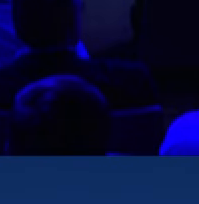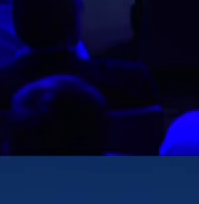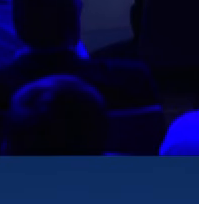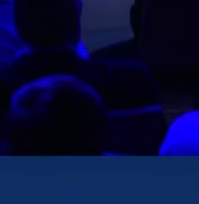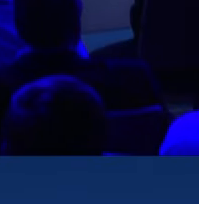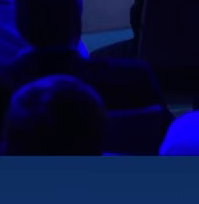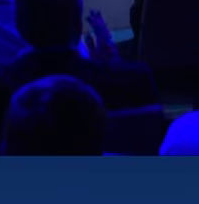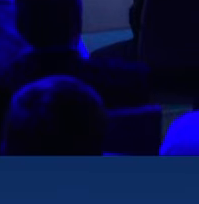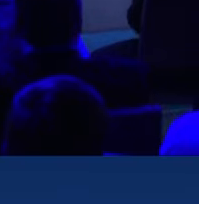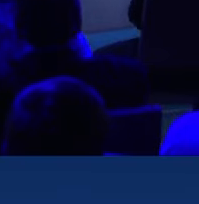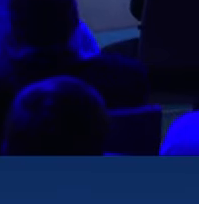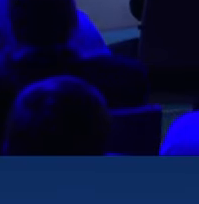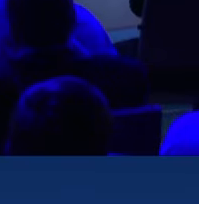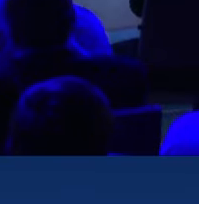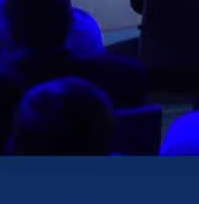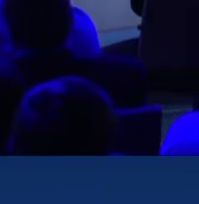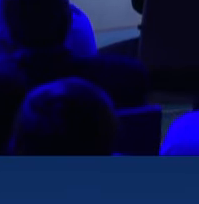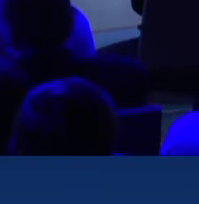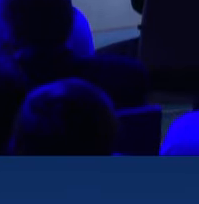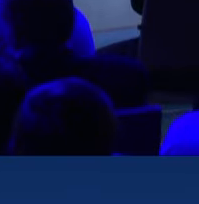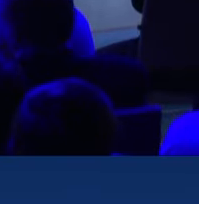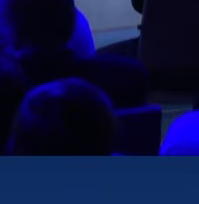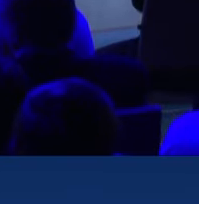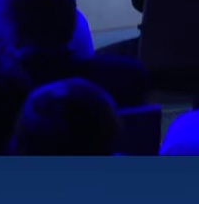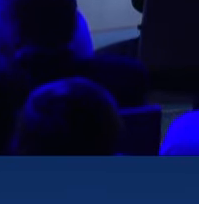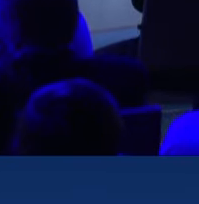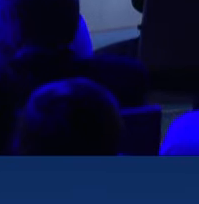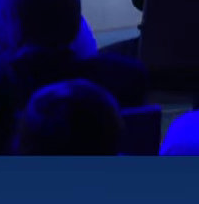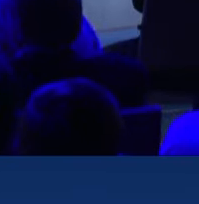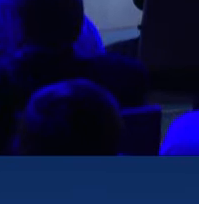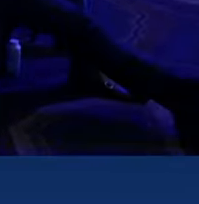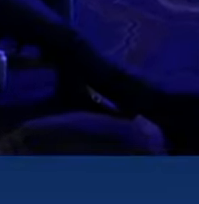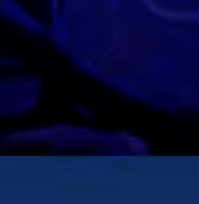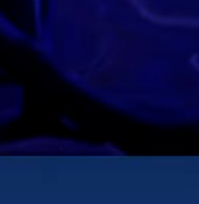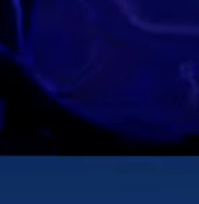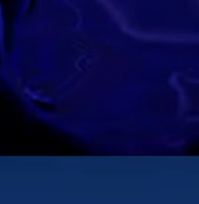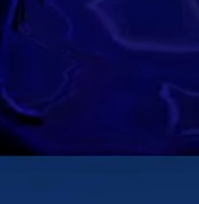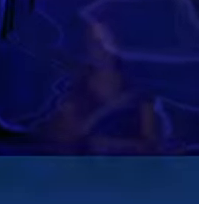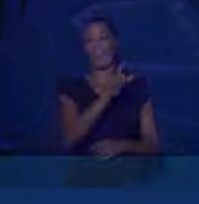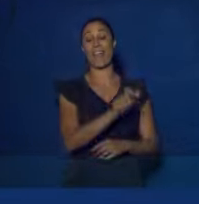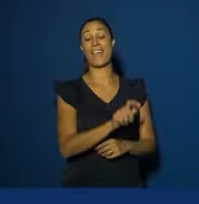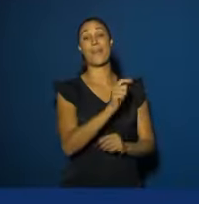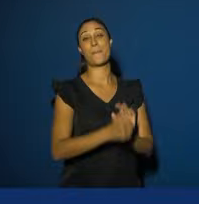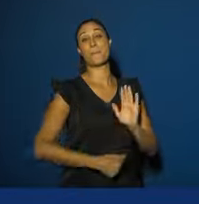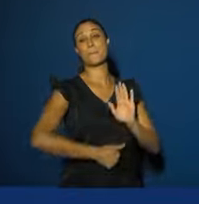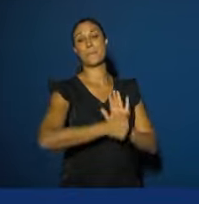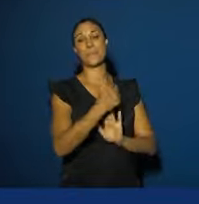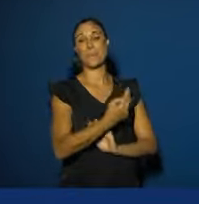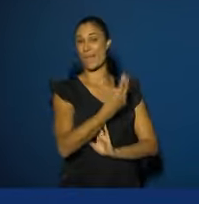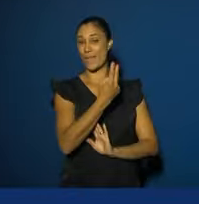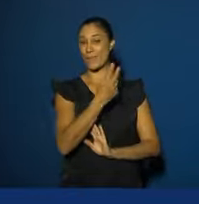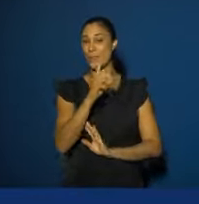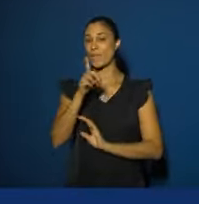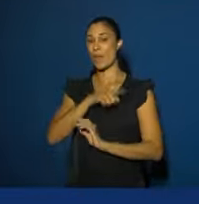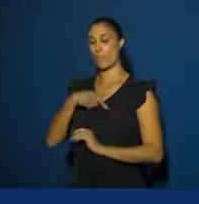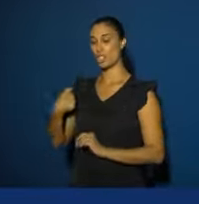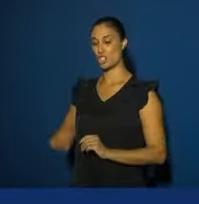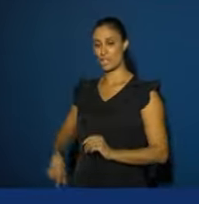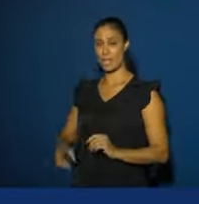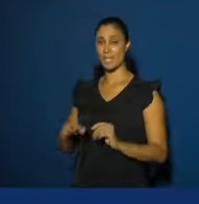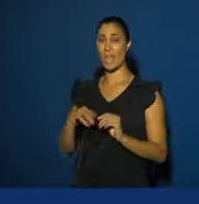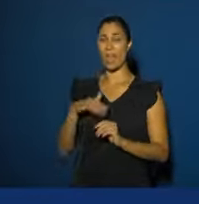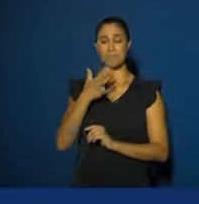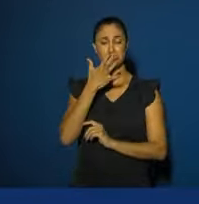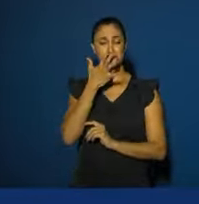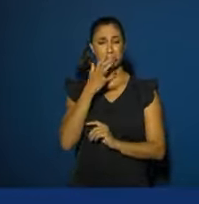isso gente influenciadora digital ela é a primeira do mundo segundo é uma chinesa é